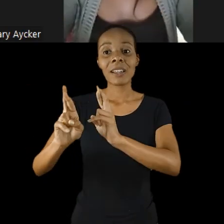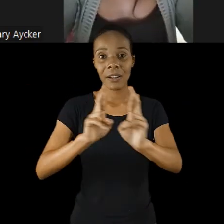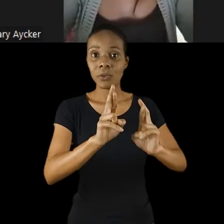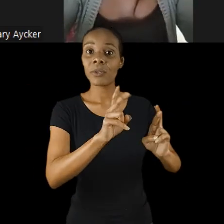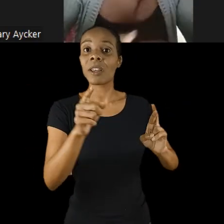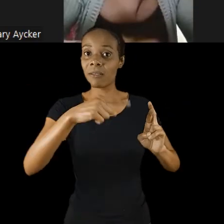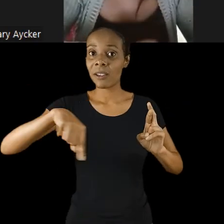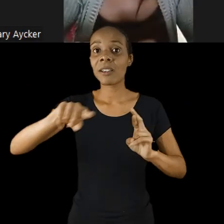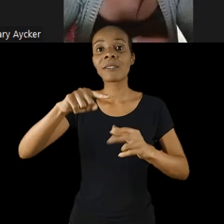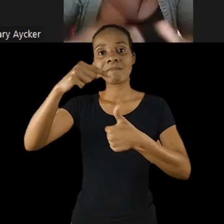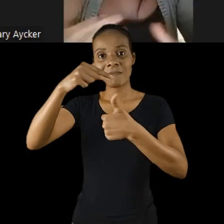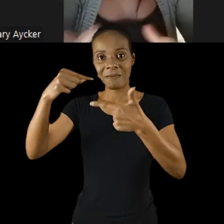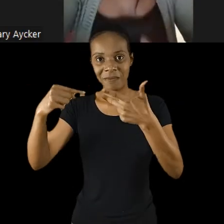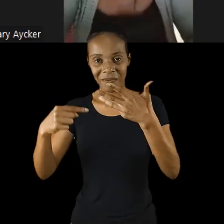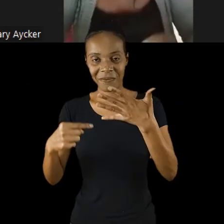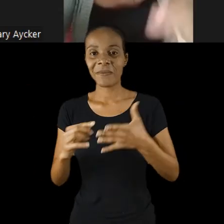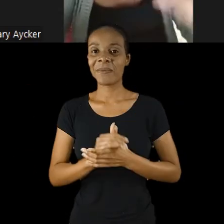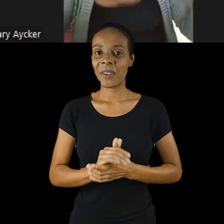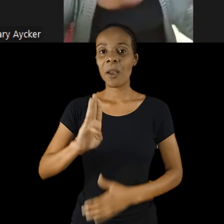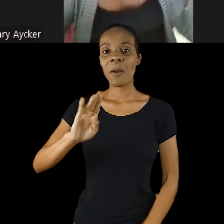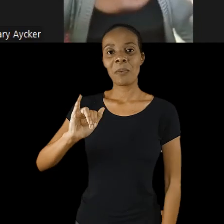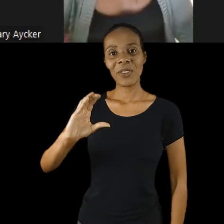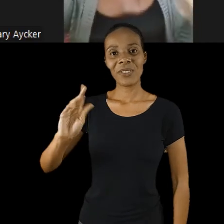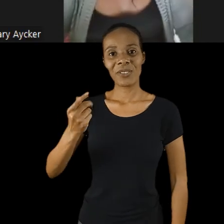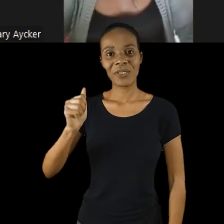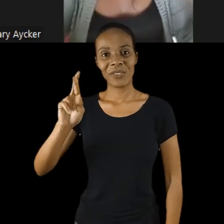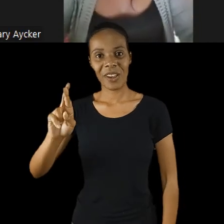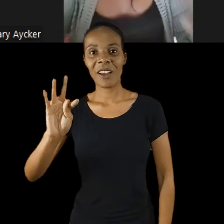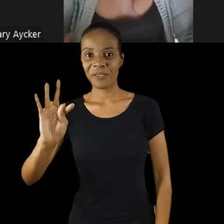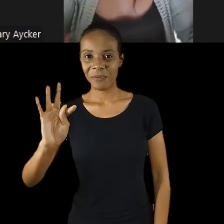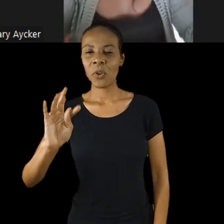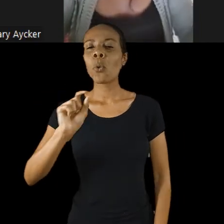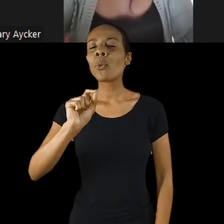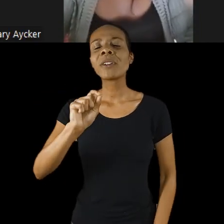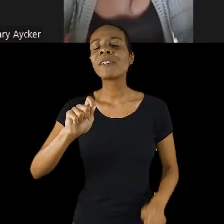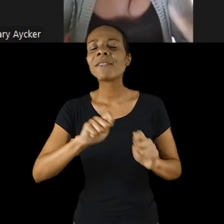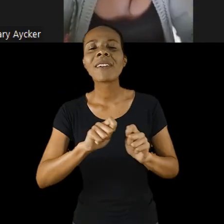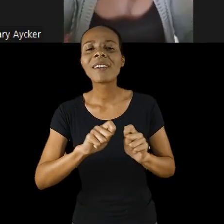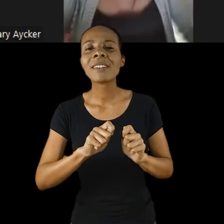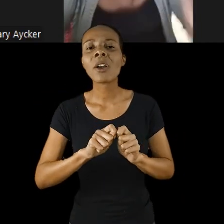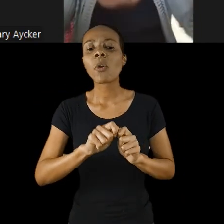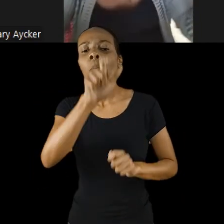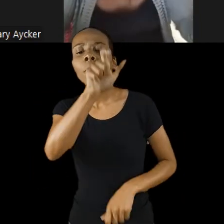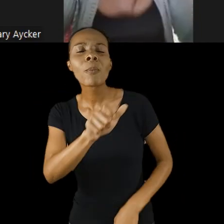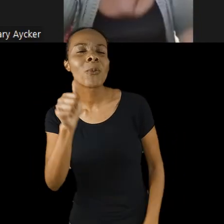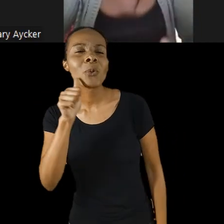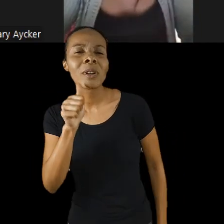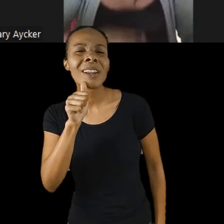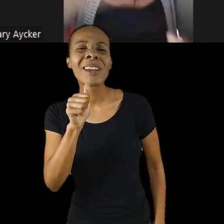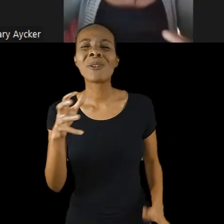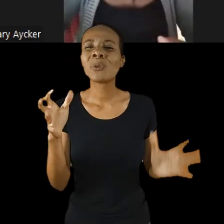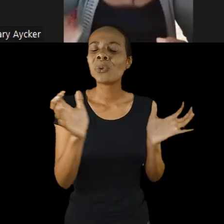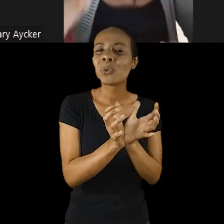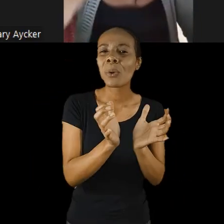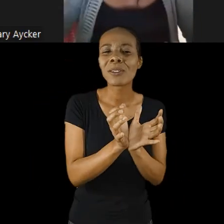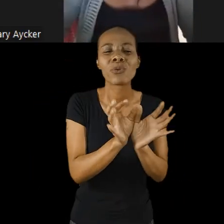para a gente, né? Bicharte, o que fazer com aquela mulher em situação de vulnerabilidade para poder ajudá-la.